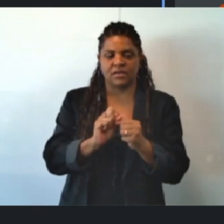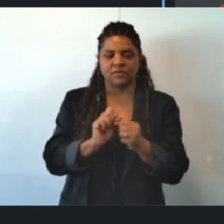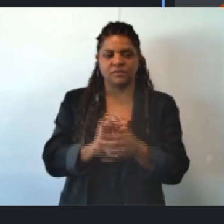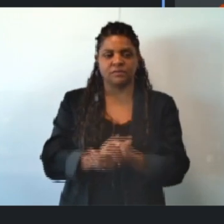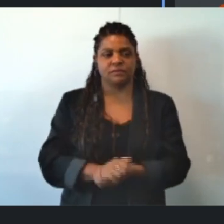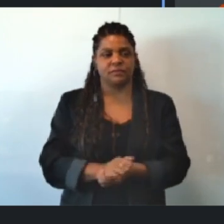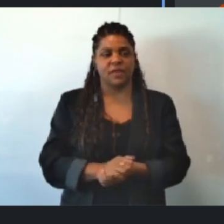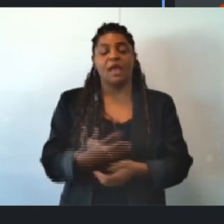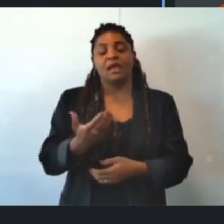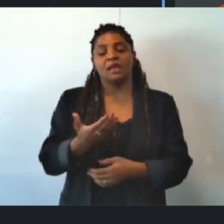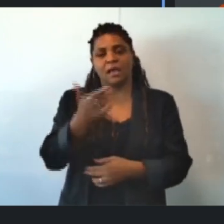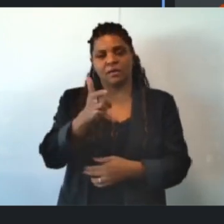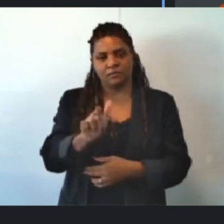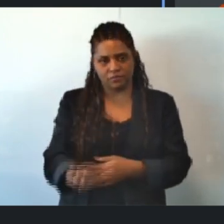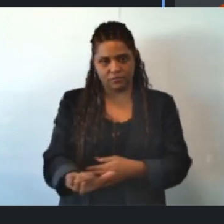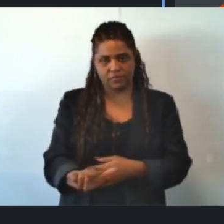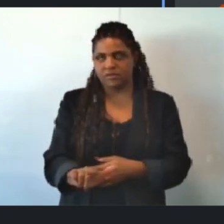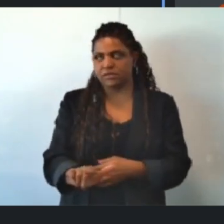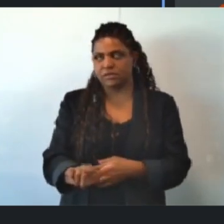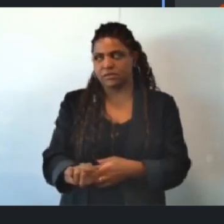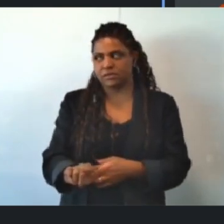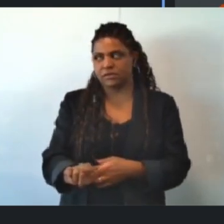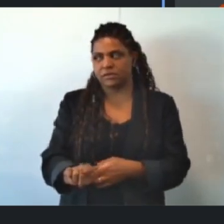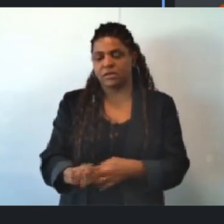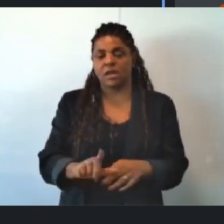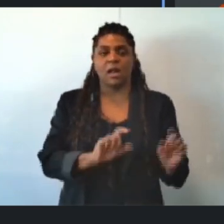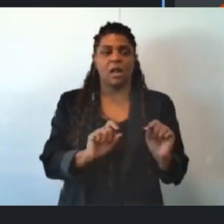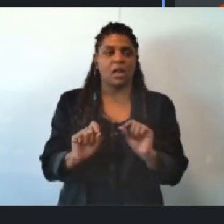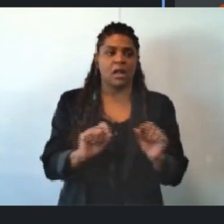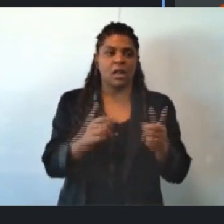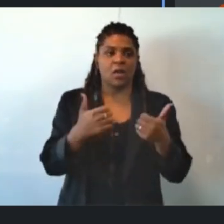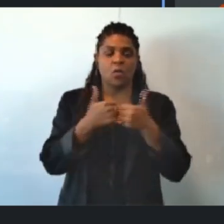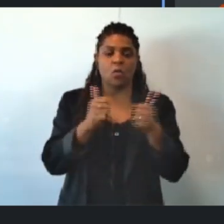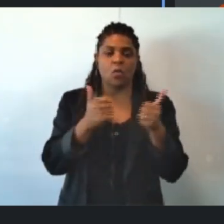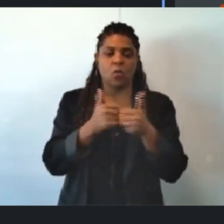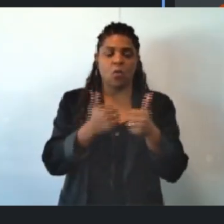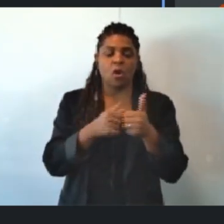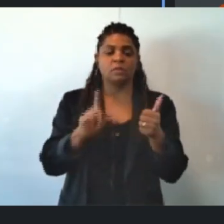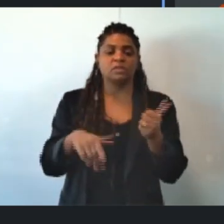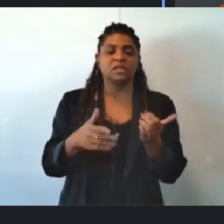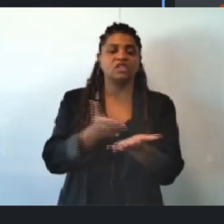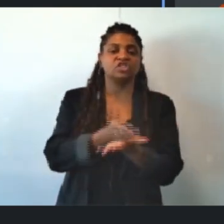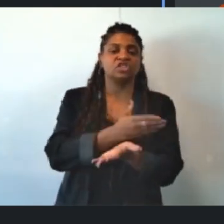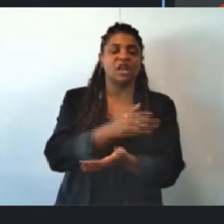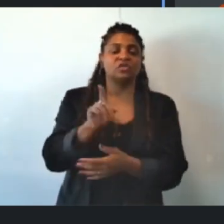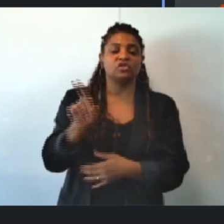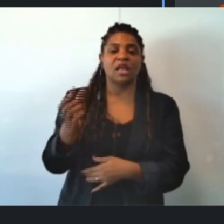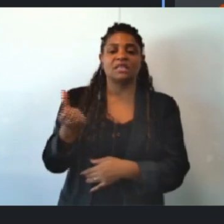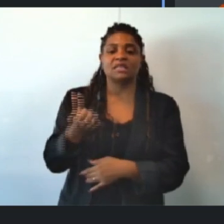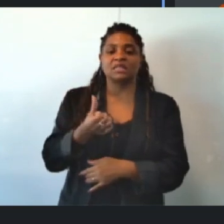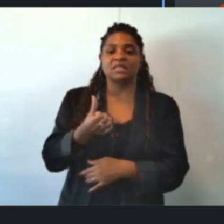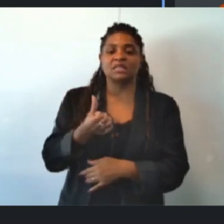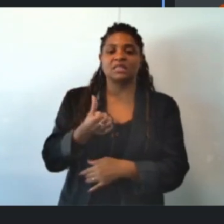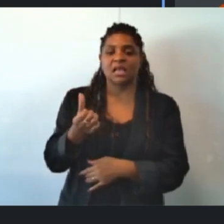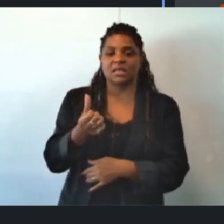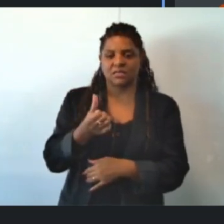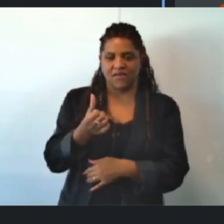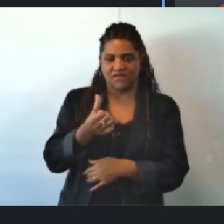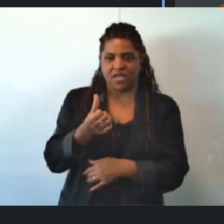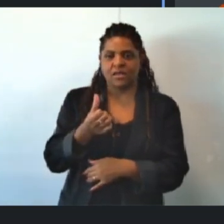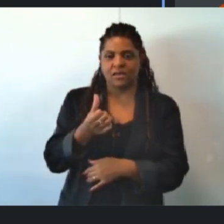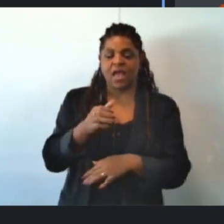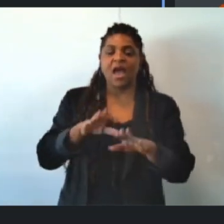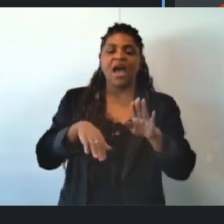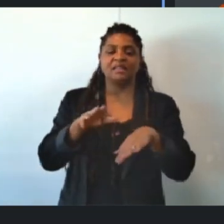repetir novamente, a questão do ônibus. O ônibus é retirado sexta-feira, em algum momento até na quinta. Por quê?